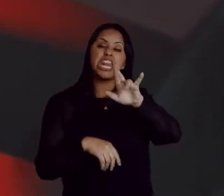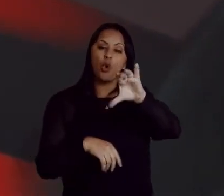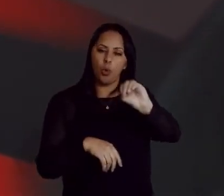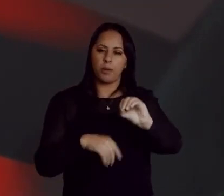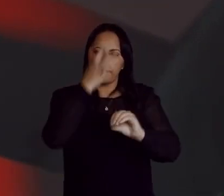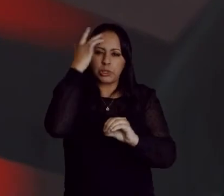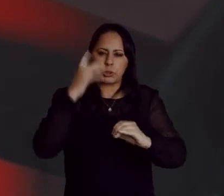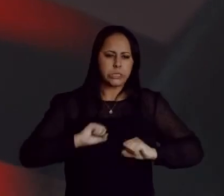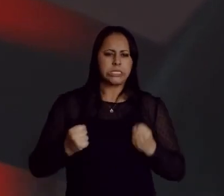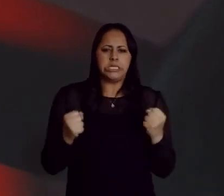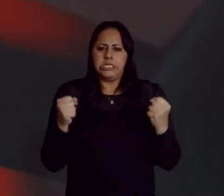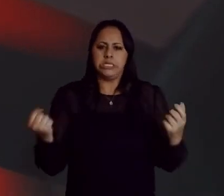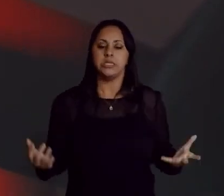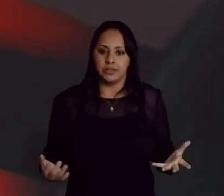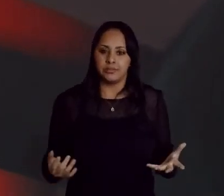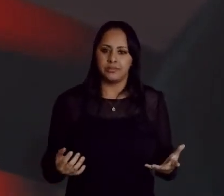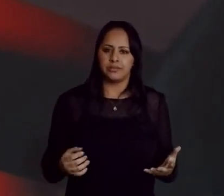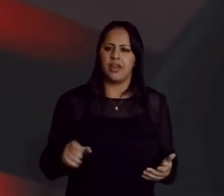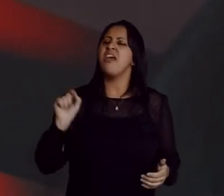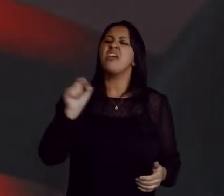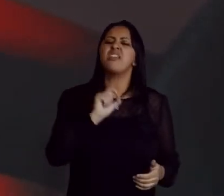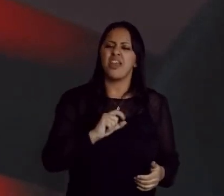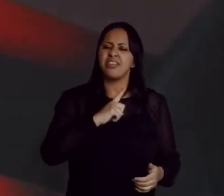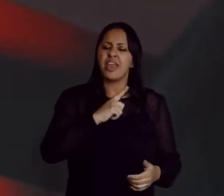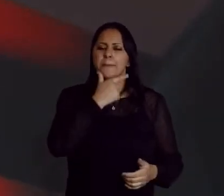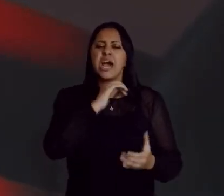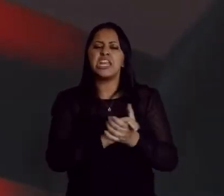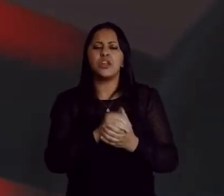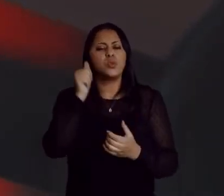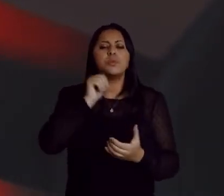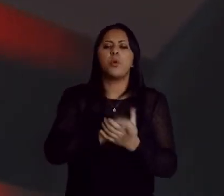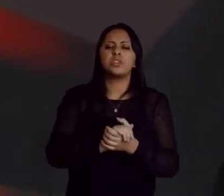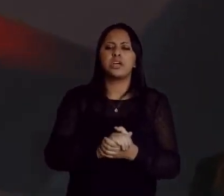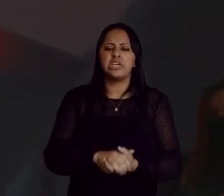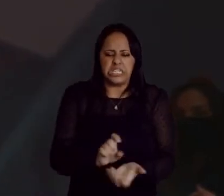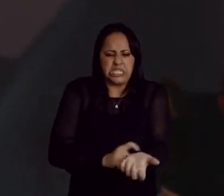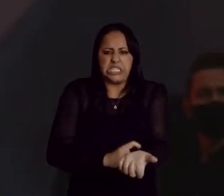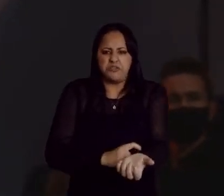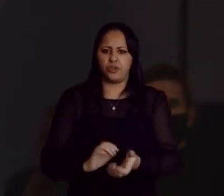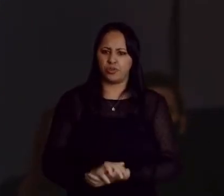fogo. Alguém aí, ou marido ou esposa, é meio estressadinho, que fica nervoso, qualquer coisa? Deixa eu ver.